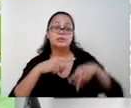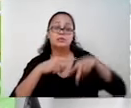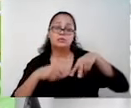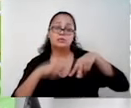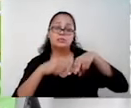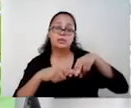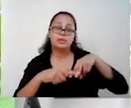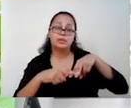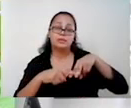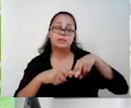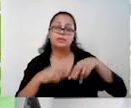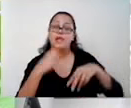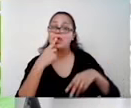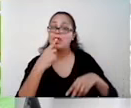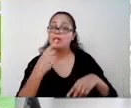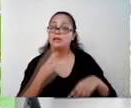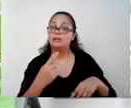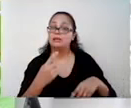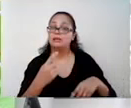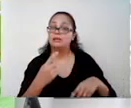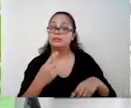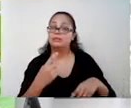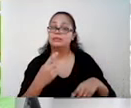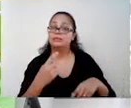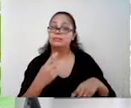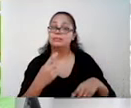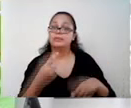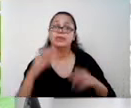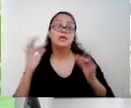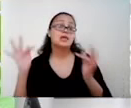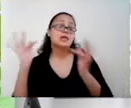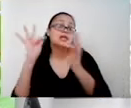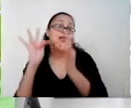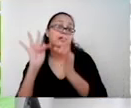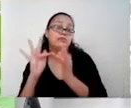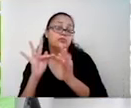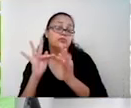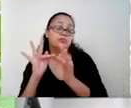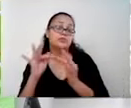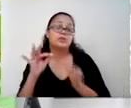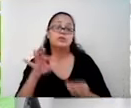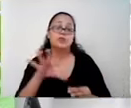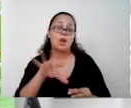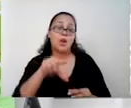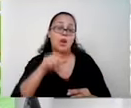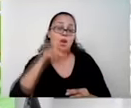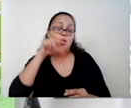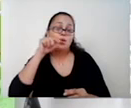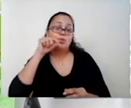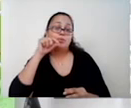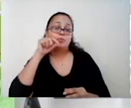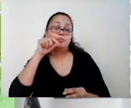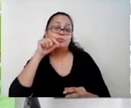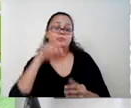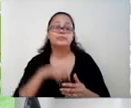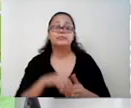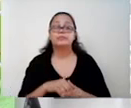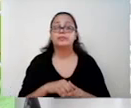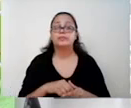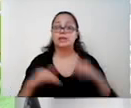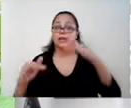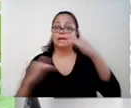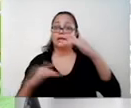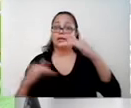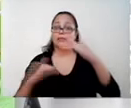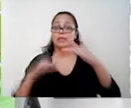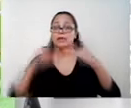que tem a função de sugar a seiva, o néctar produzido a partir das flores. E abaixo nós temos uma formiga, com